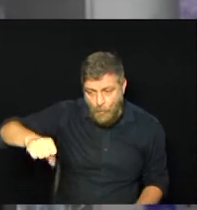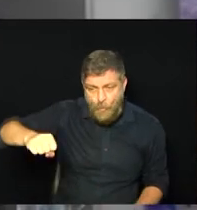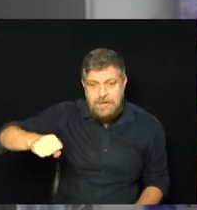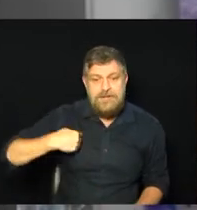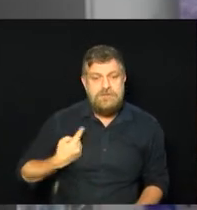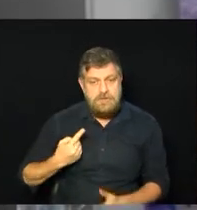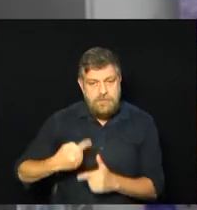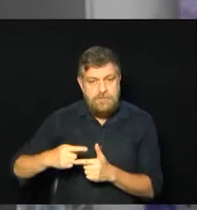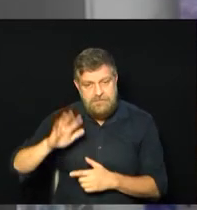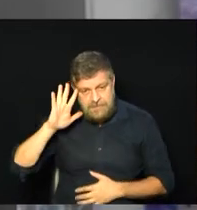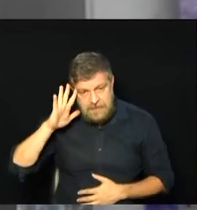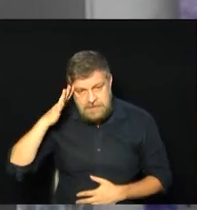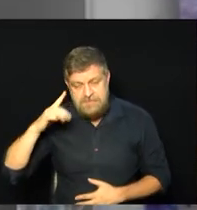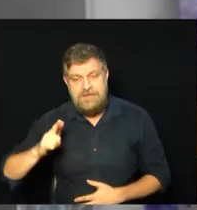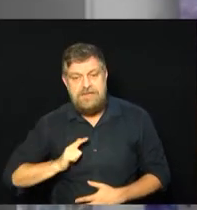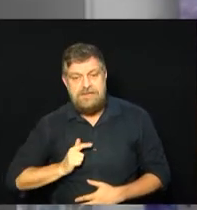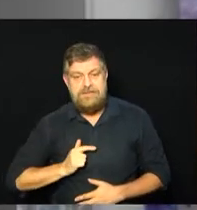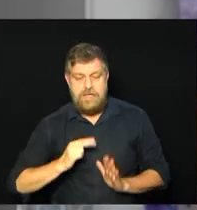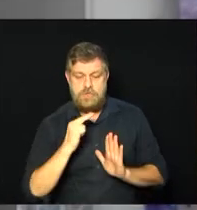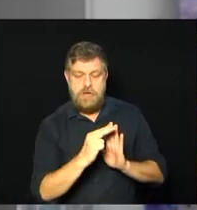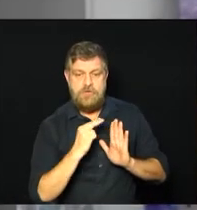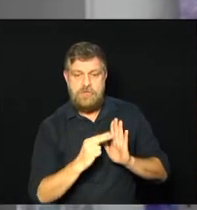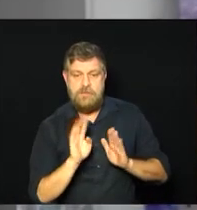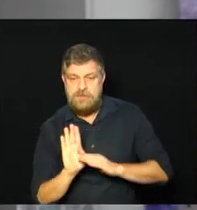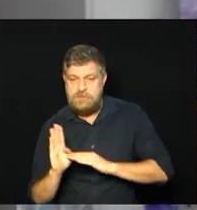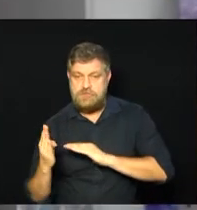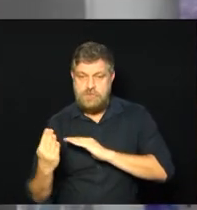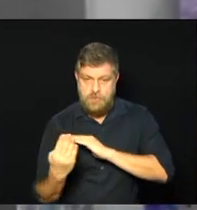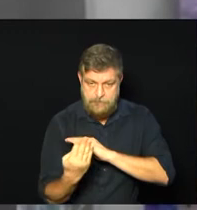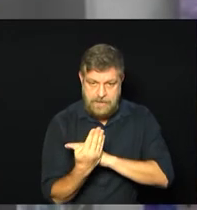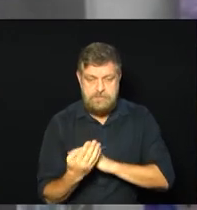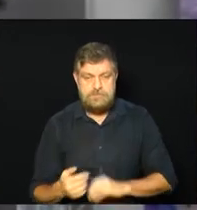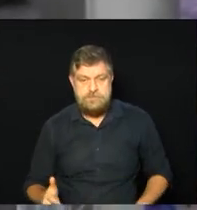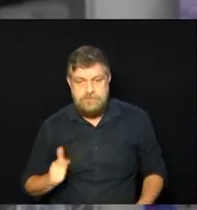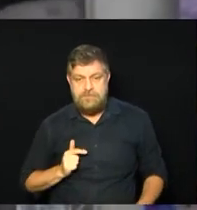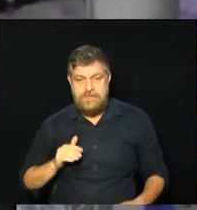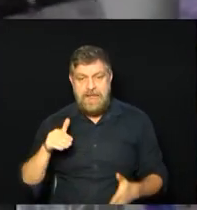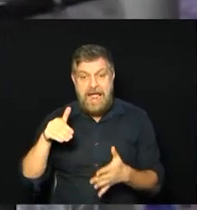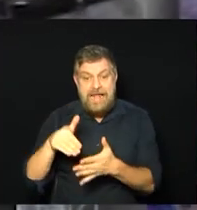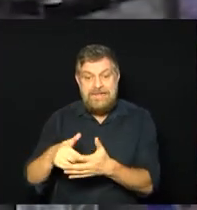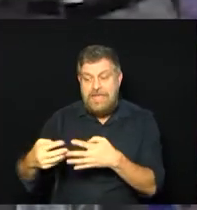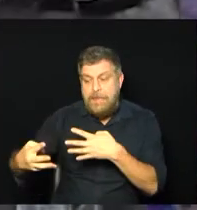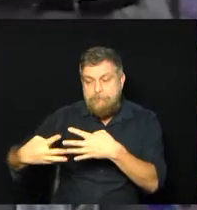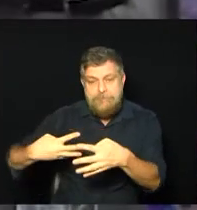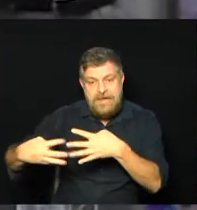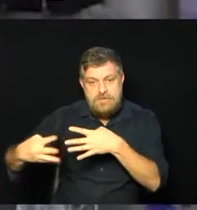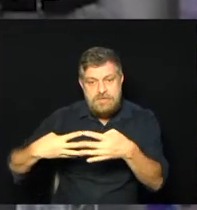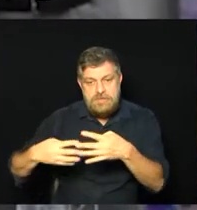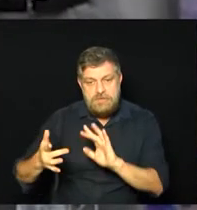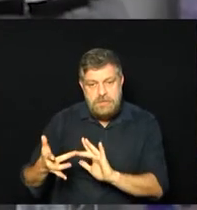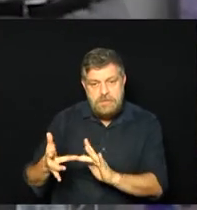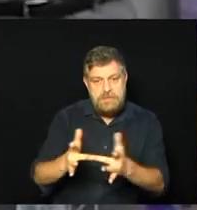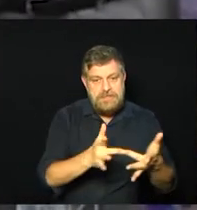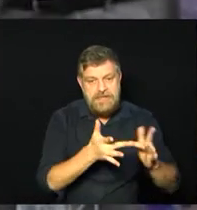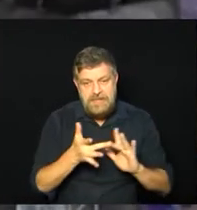abastecimento Gargantilha, Monte Belo, Recanto Dourados, Alphaville, PUC, chegando até Barão Geraldo, e interligando a todo o